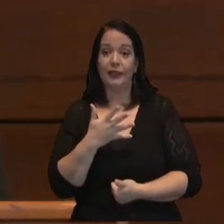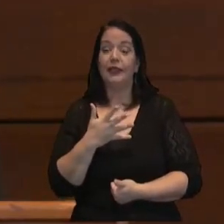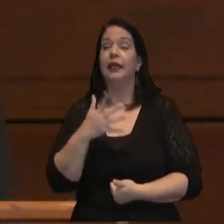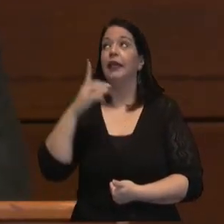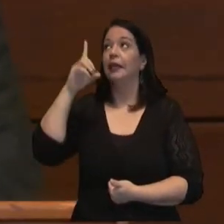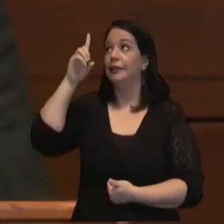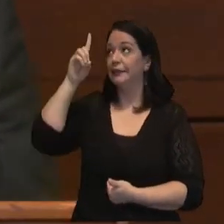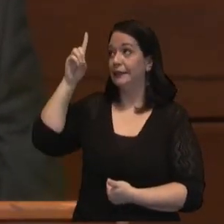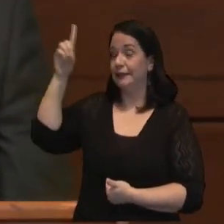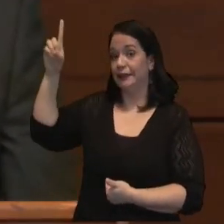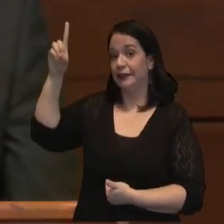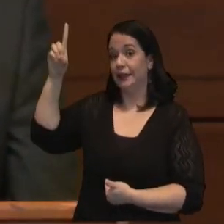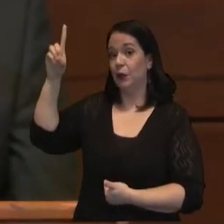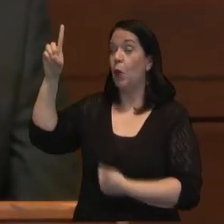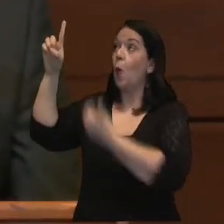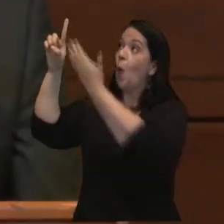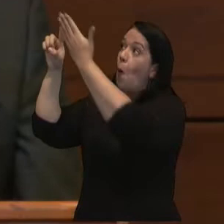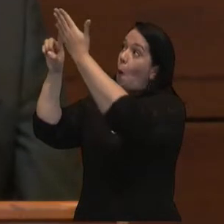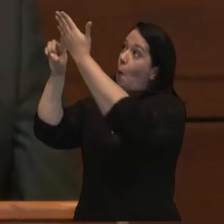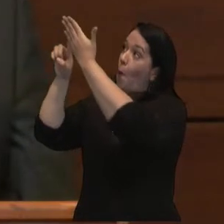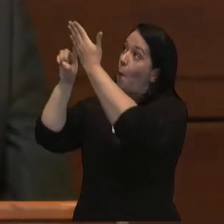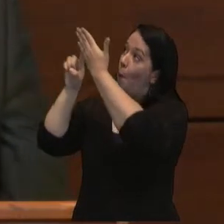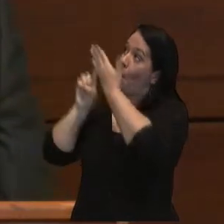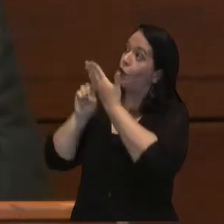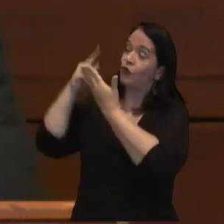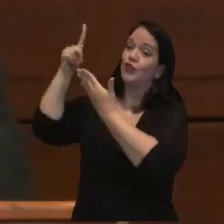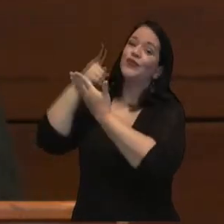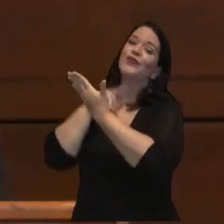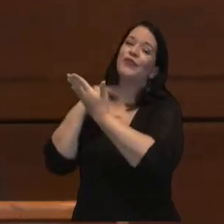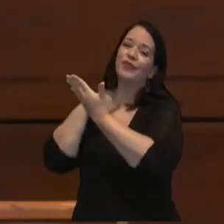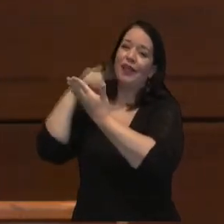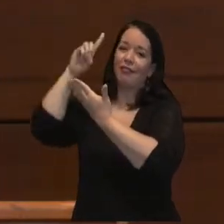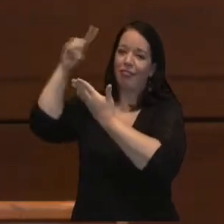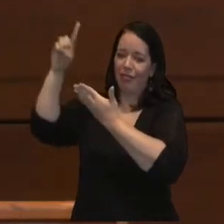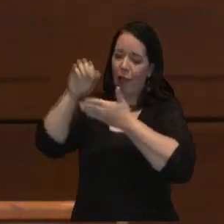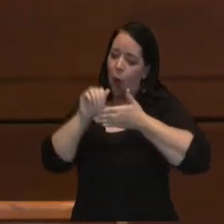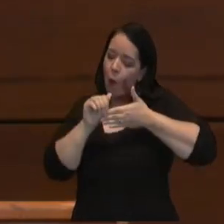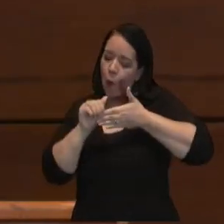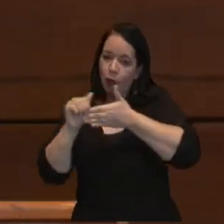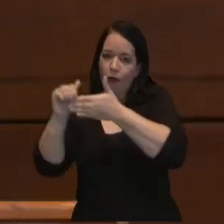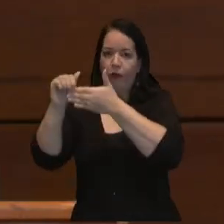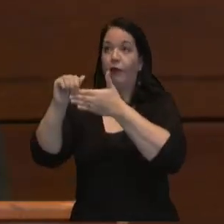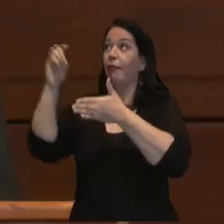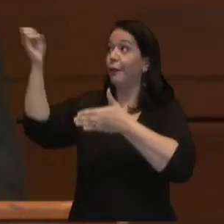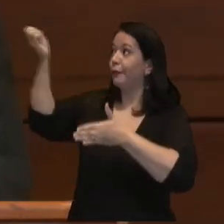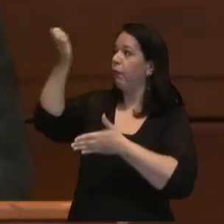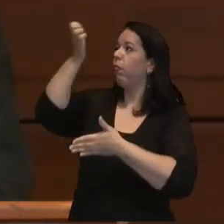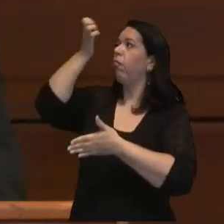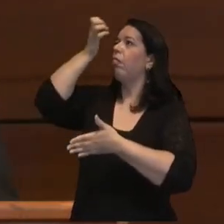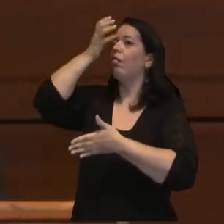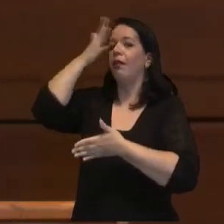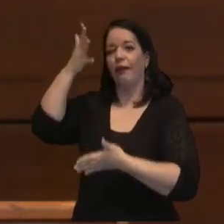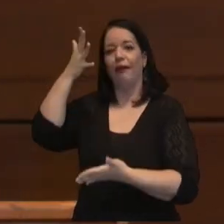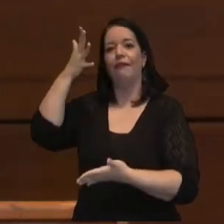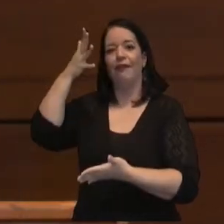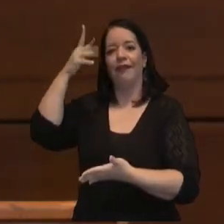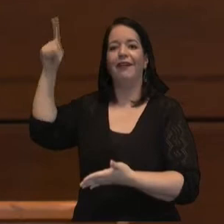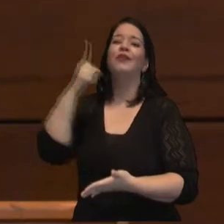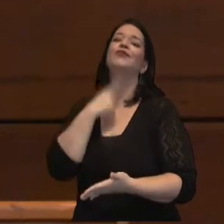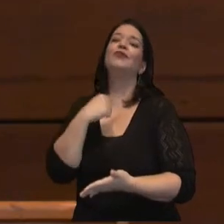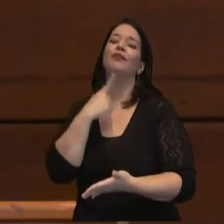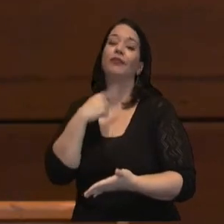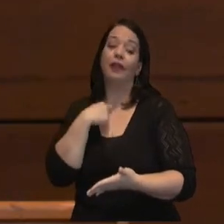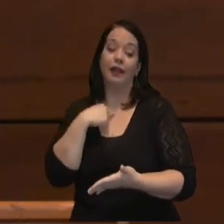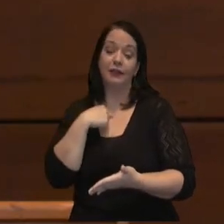de Deus para orientação e para preservação da vida do seu povo,